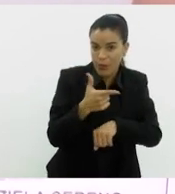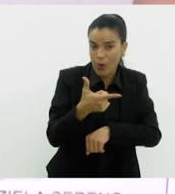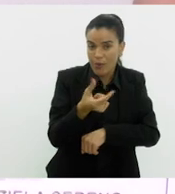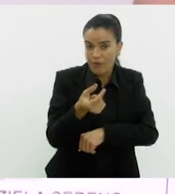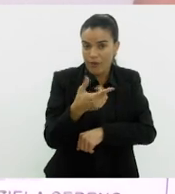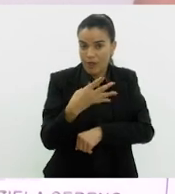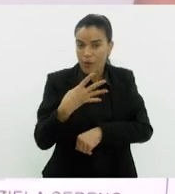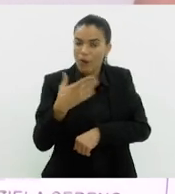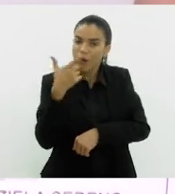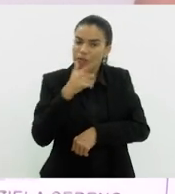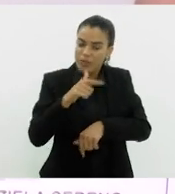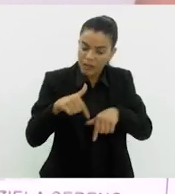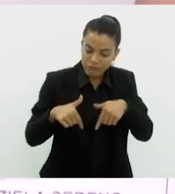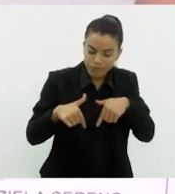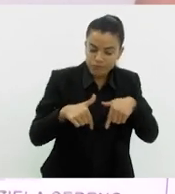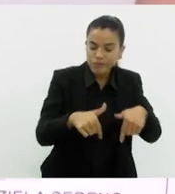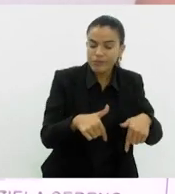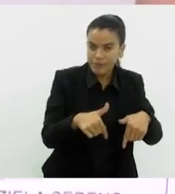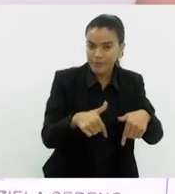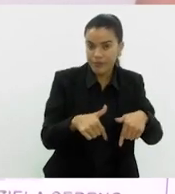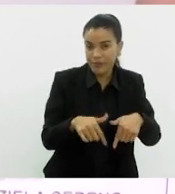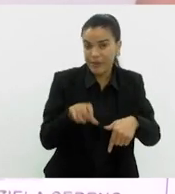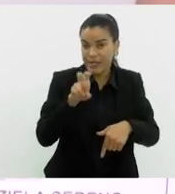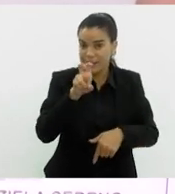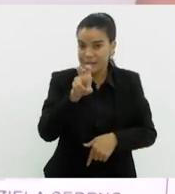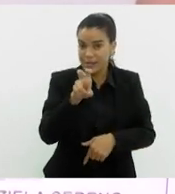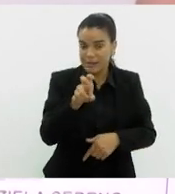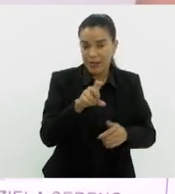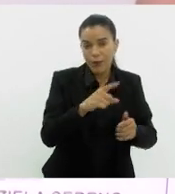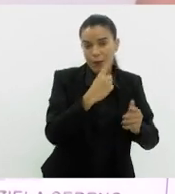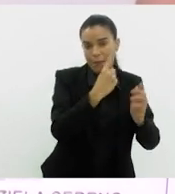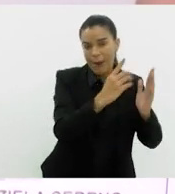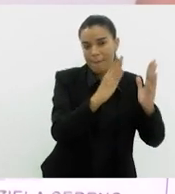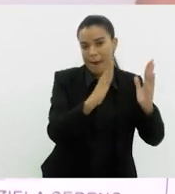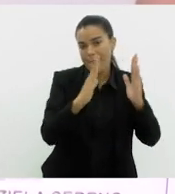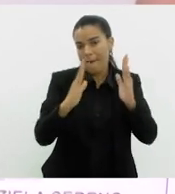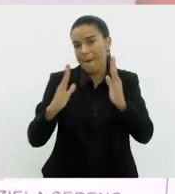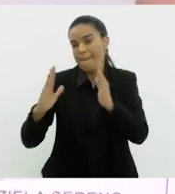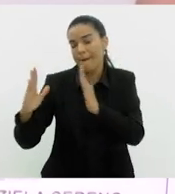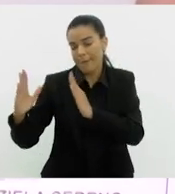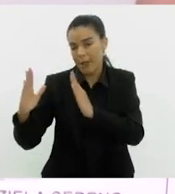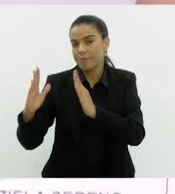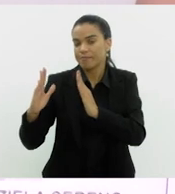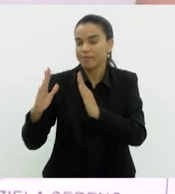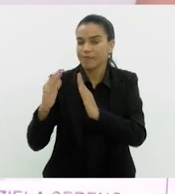consegue implementar. E ela tem 5 passos importantes, onde,